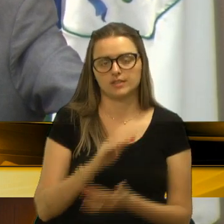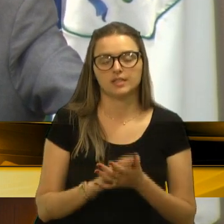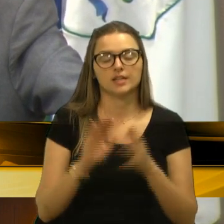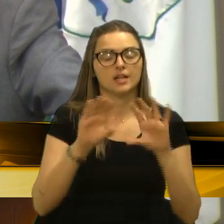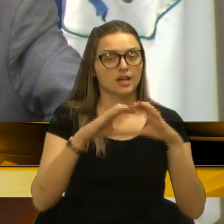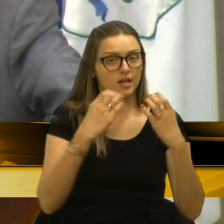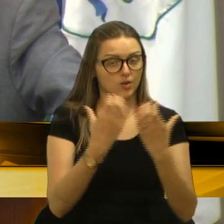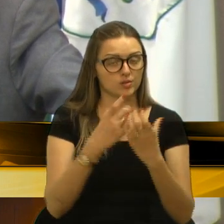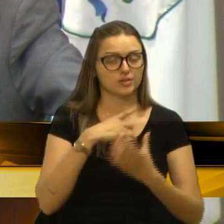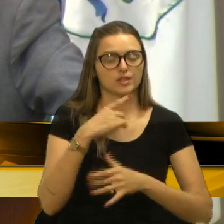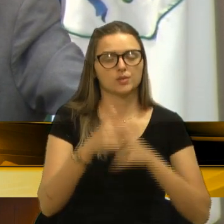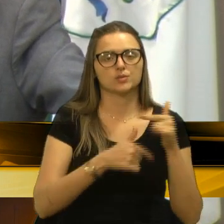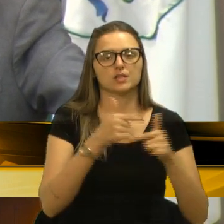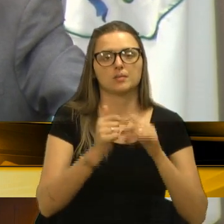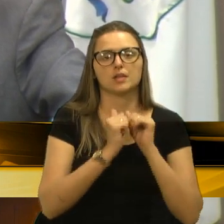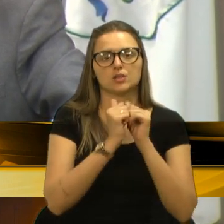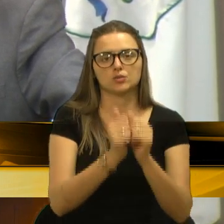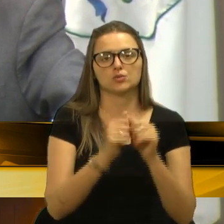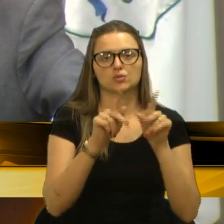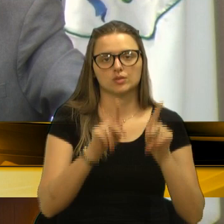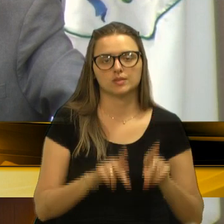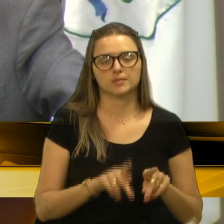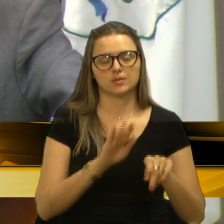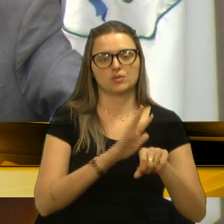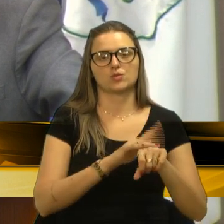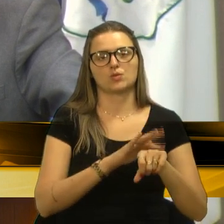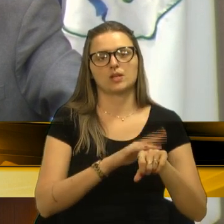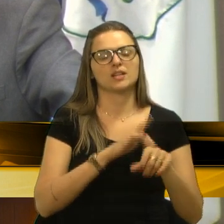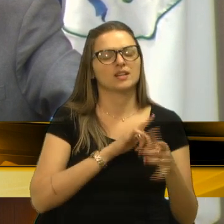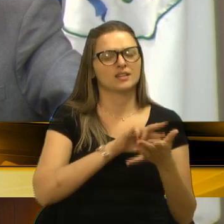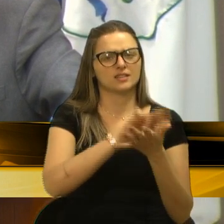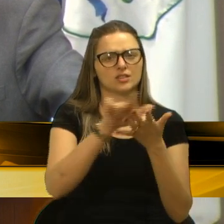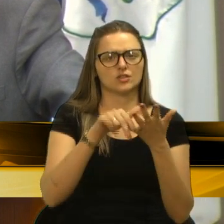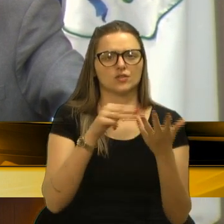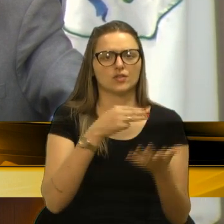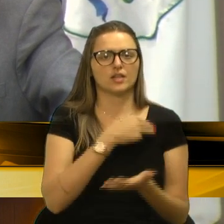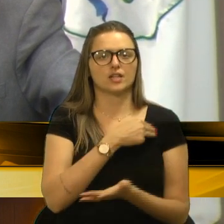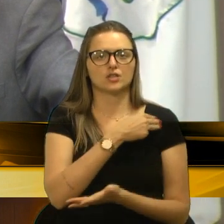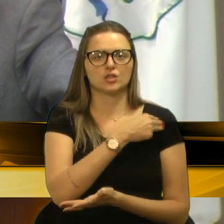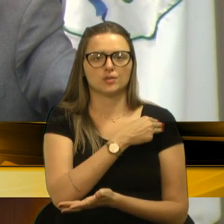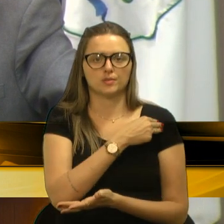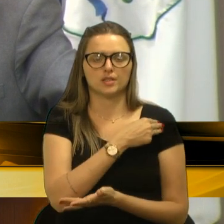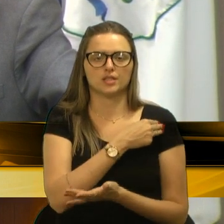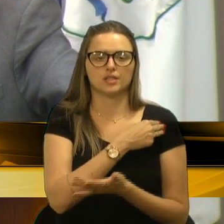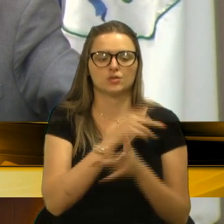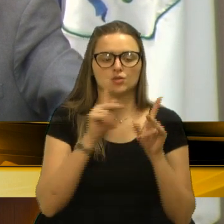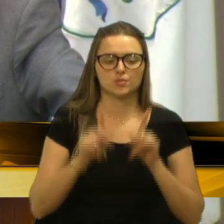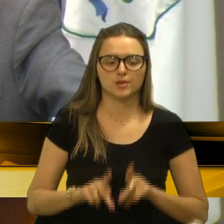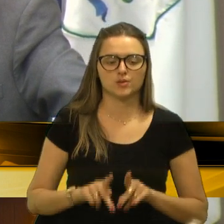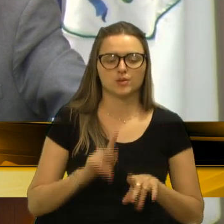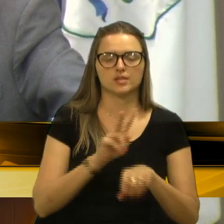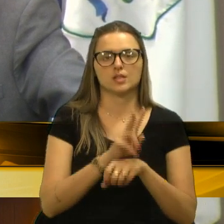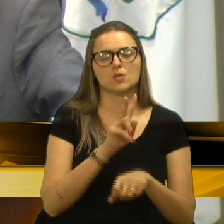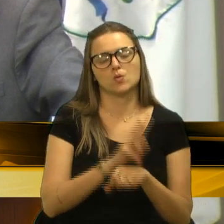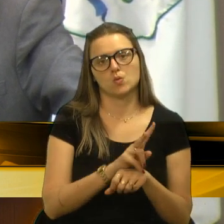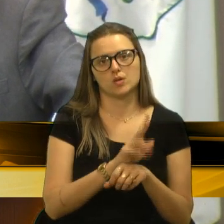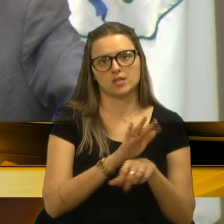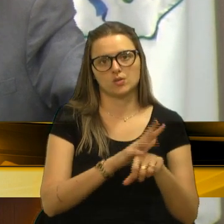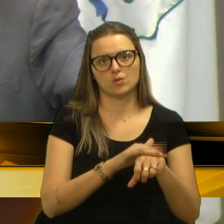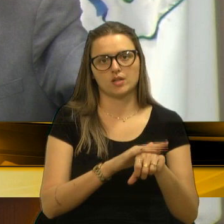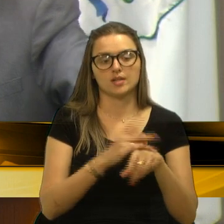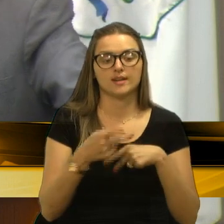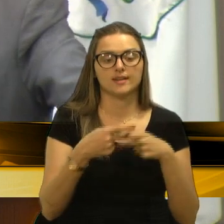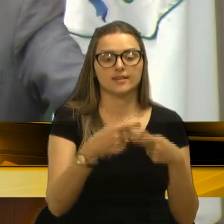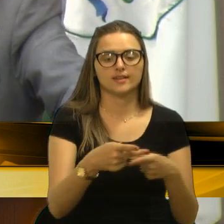de um trabalho junto aos doentes, com uma centena de ministros e ministras dos enfermos e Eucaristia que visitam